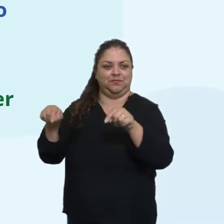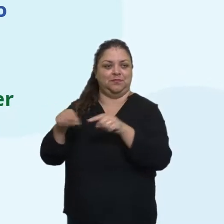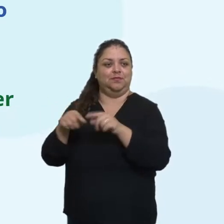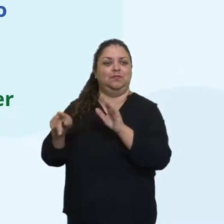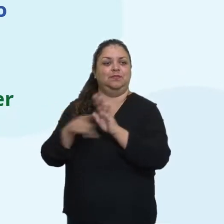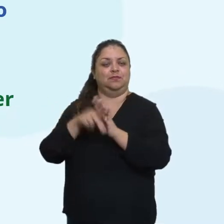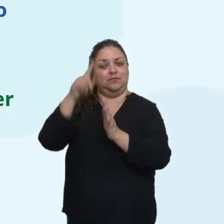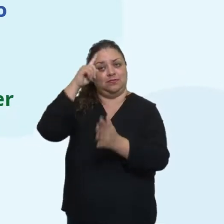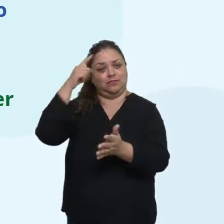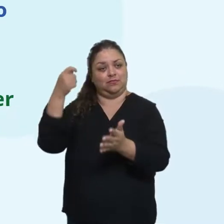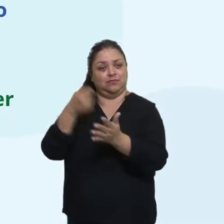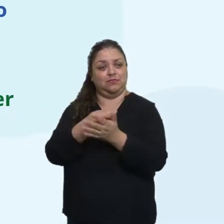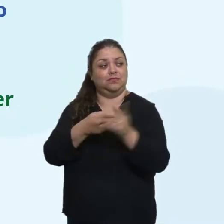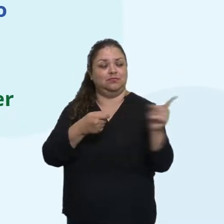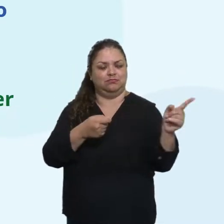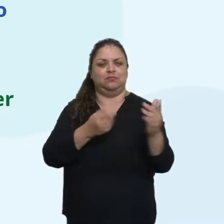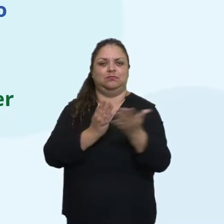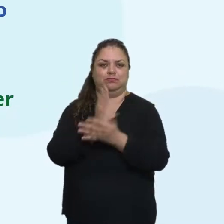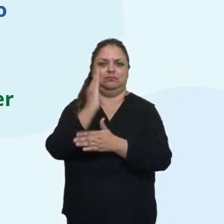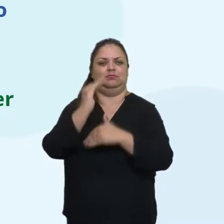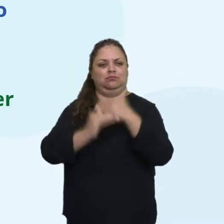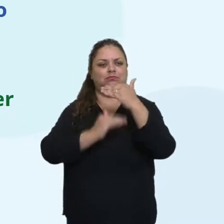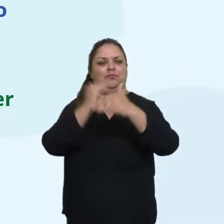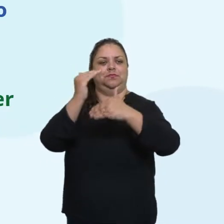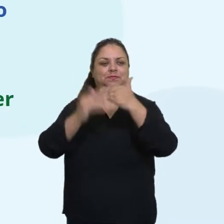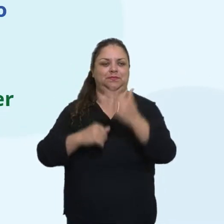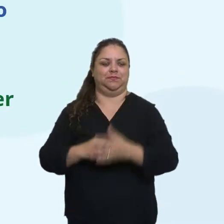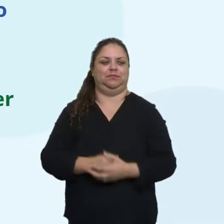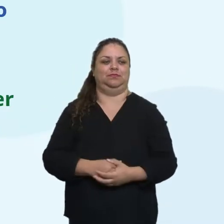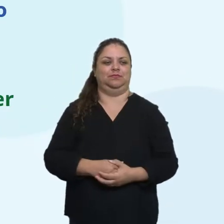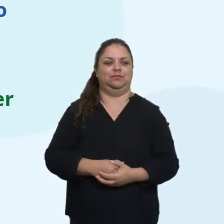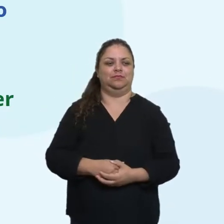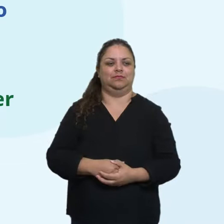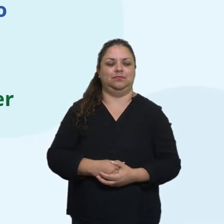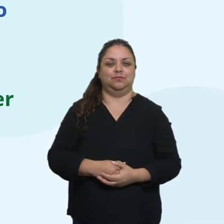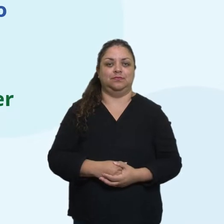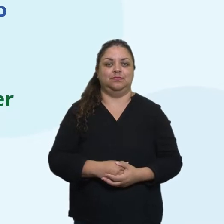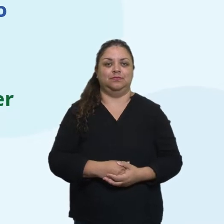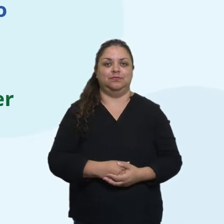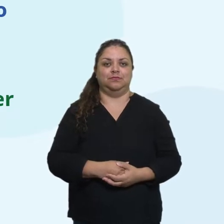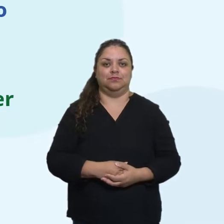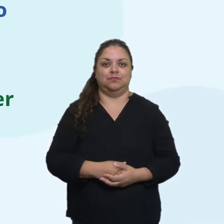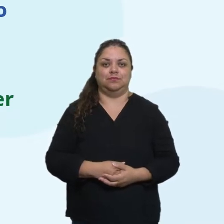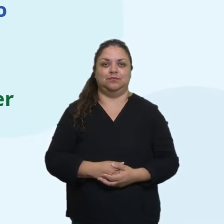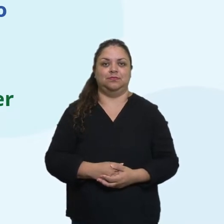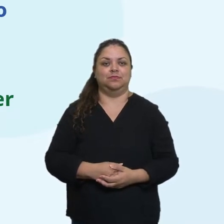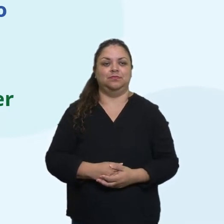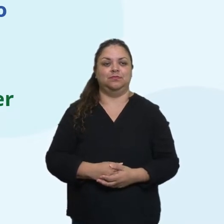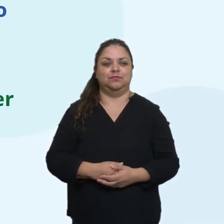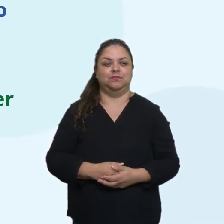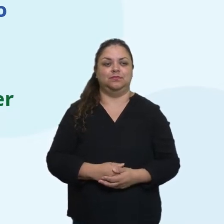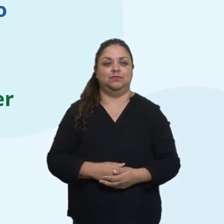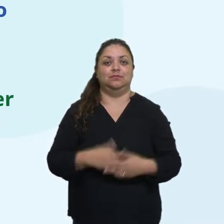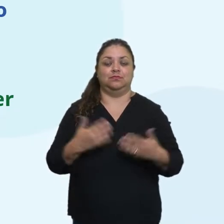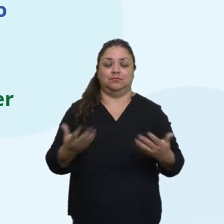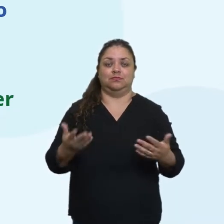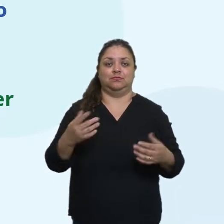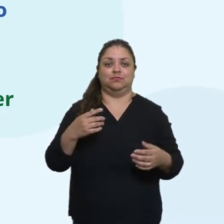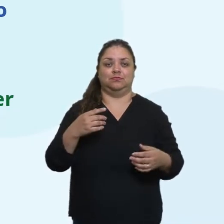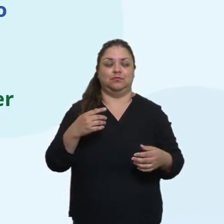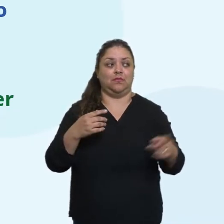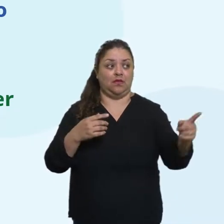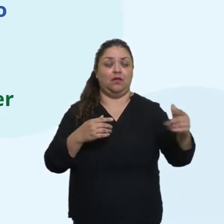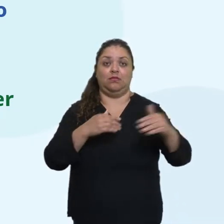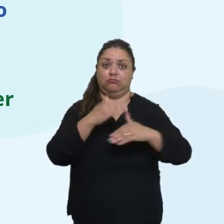decidir é pelo procedimento da trajetória escolar dos Estudantes Então veja vão decidir pelo prosseguimento